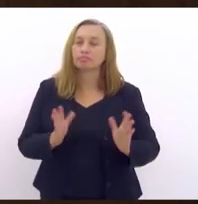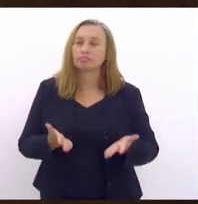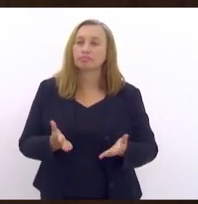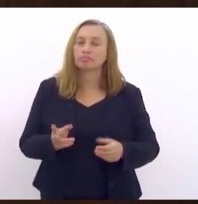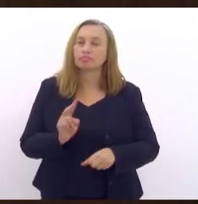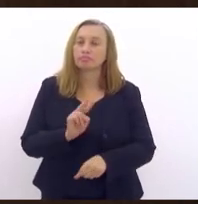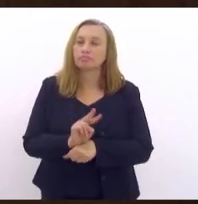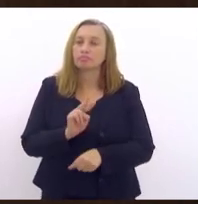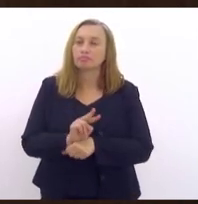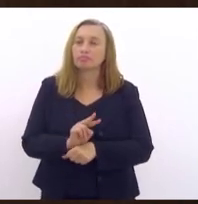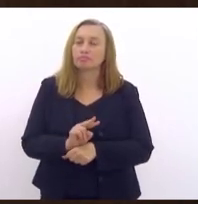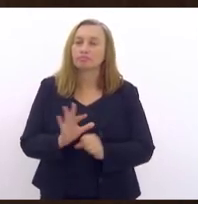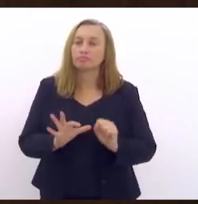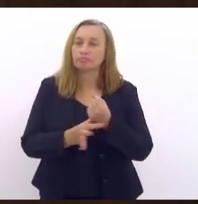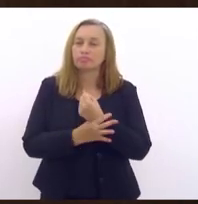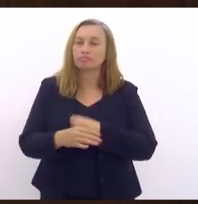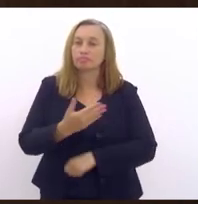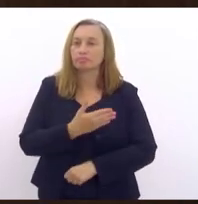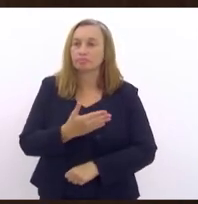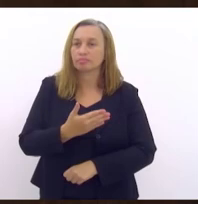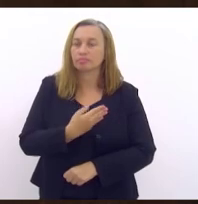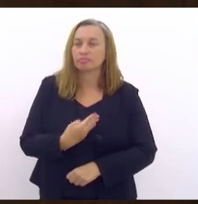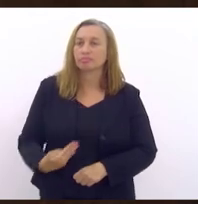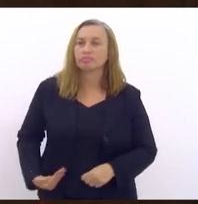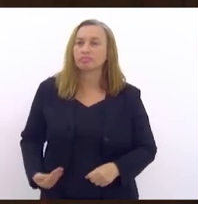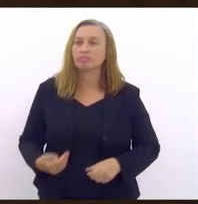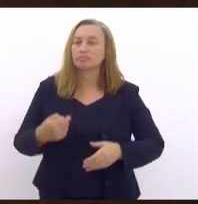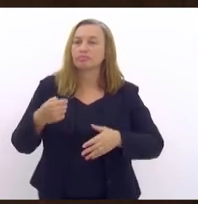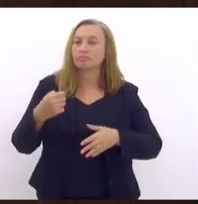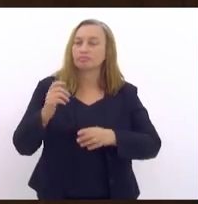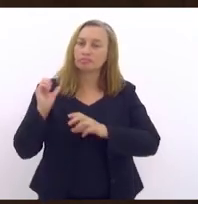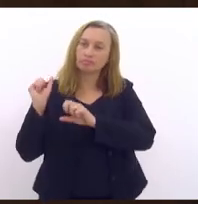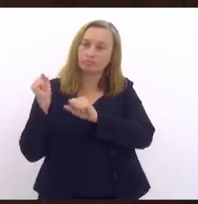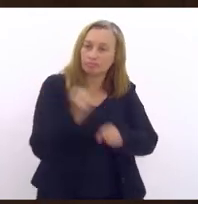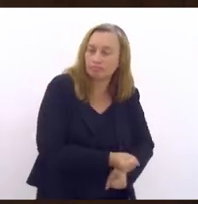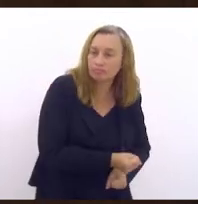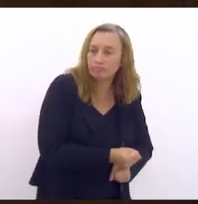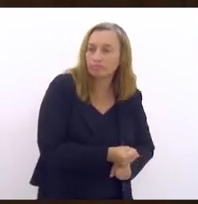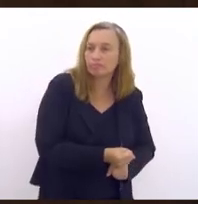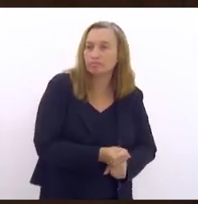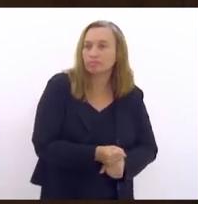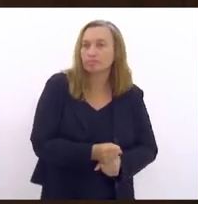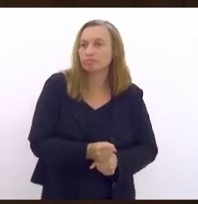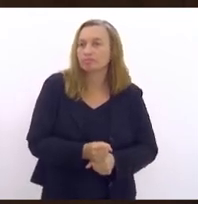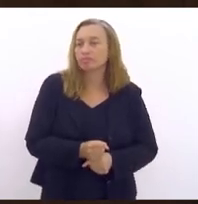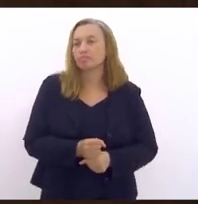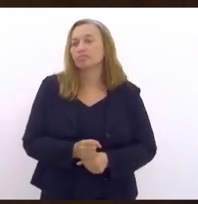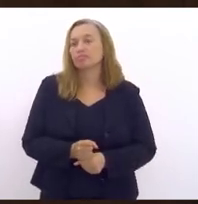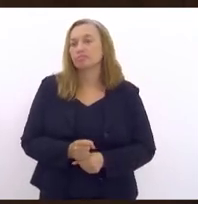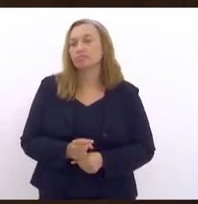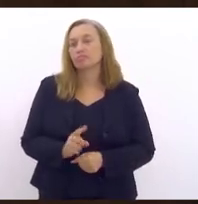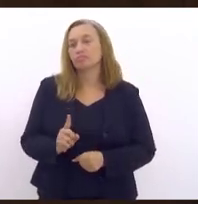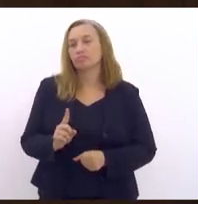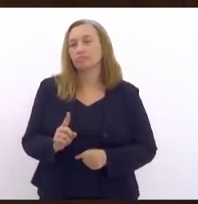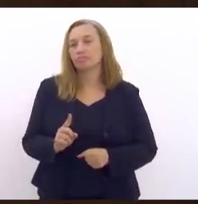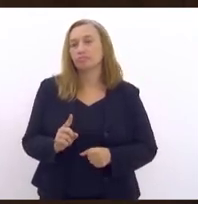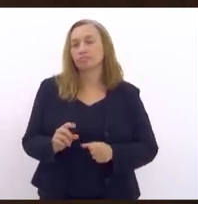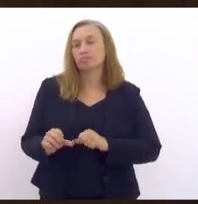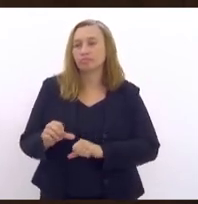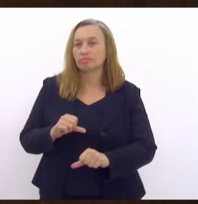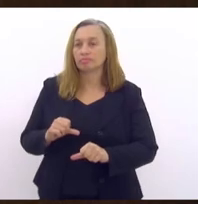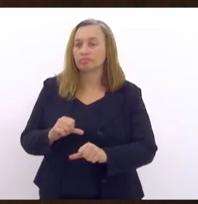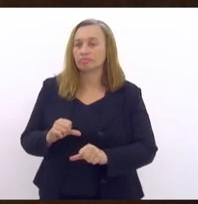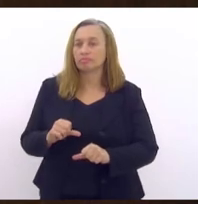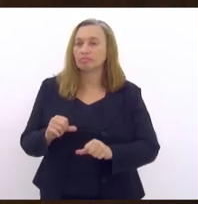da Segurança Pública, justamente até para os lutadores não ficarem ficarem na informalidade, trazerem eles para o